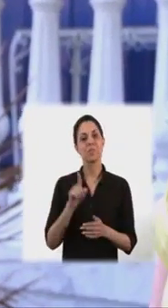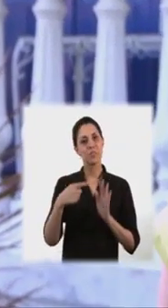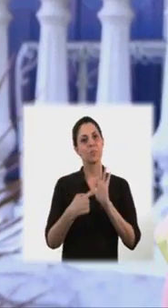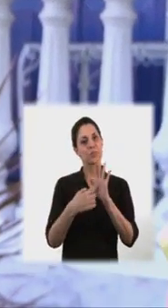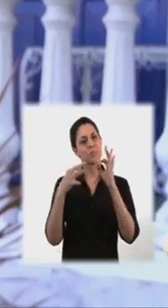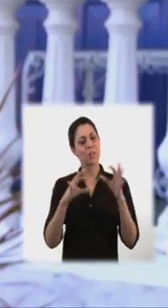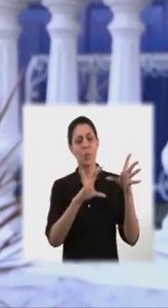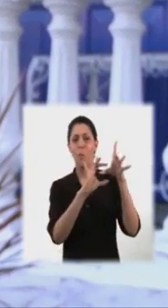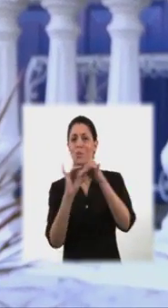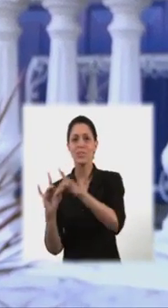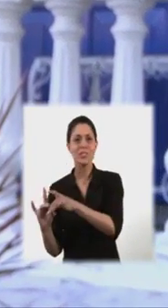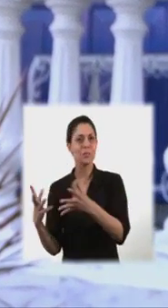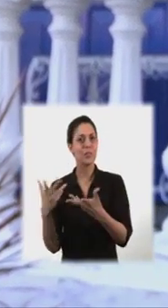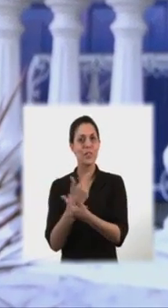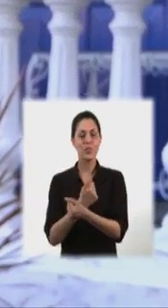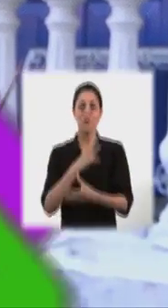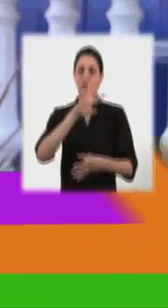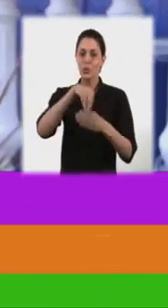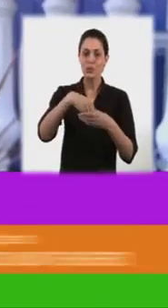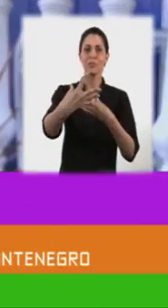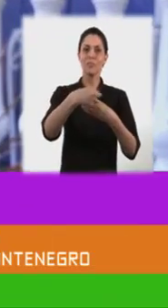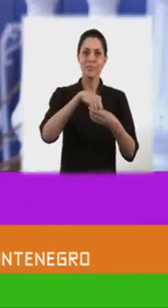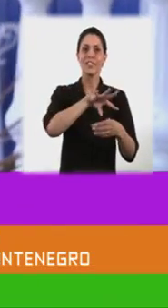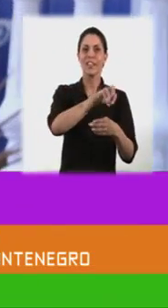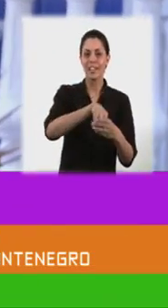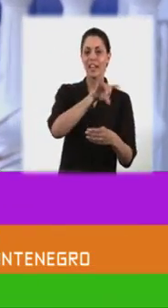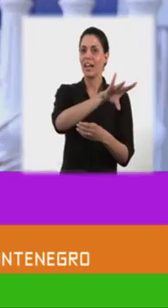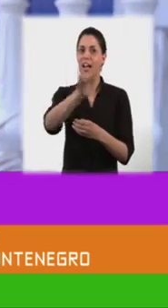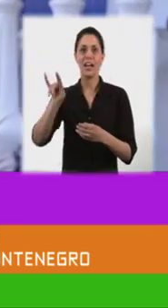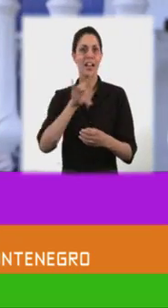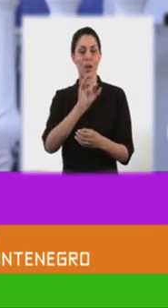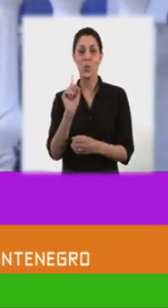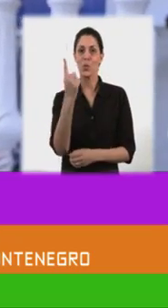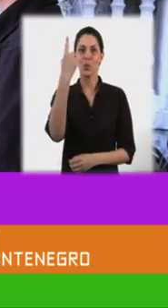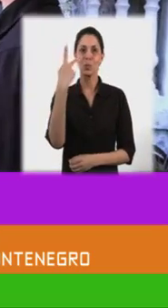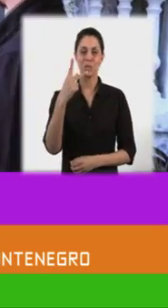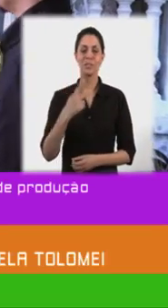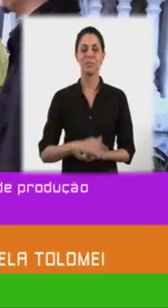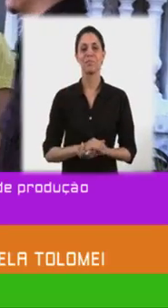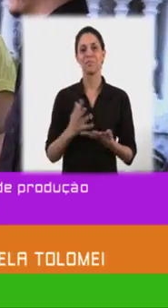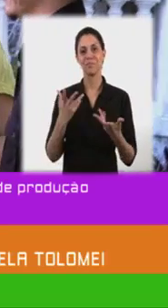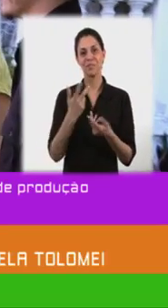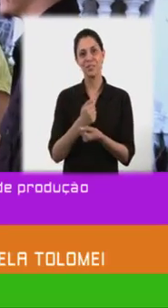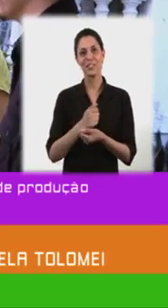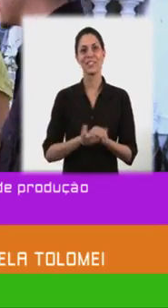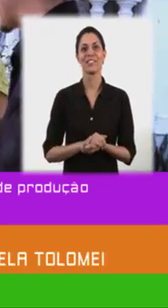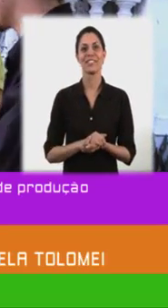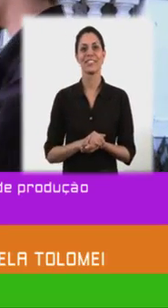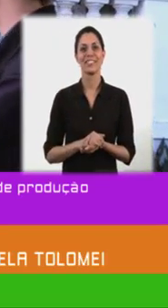bem o contexto, então ele introduziu o uso de cada um desses gêneros no texto dele, né? Momento, Bubi.